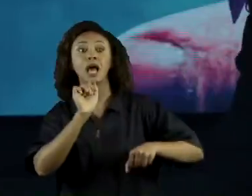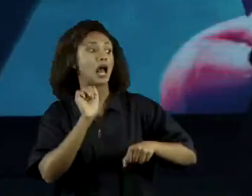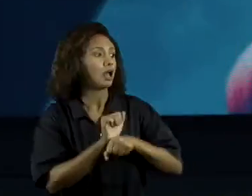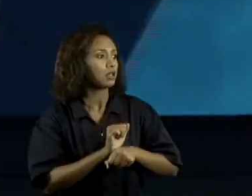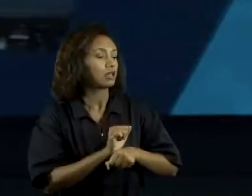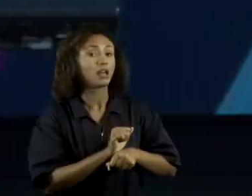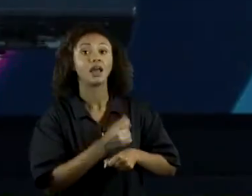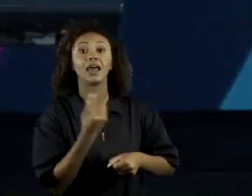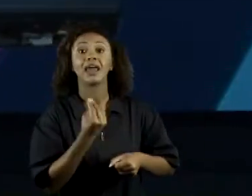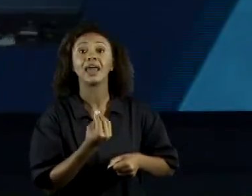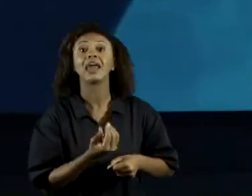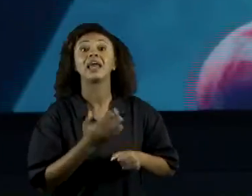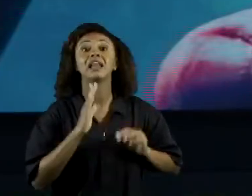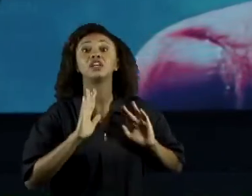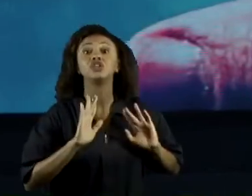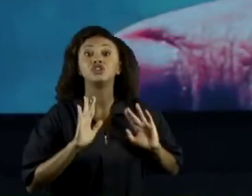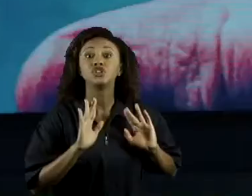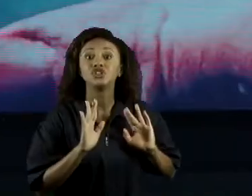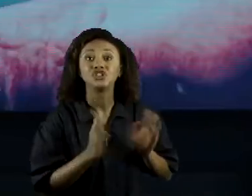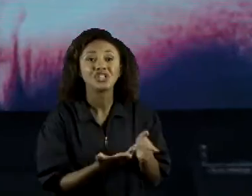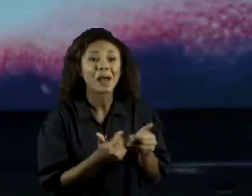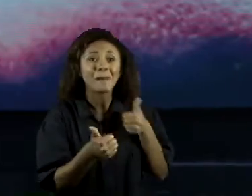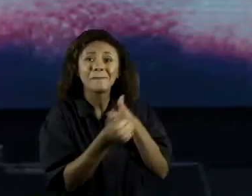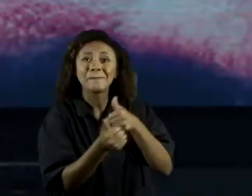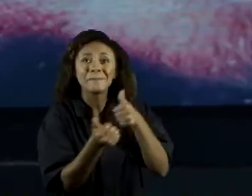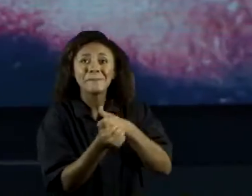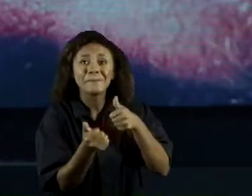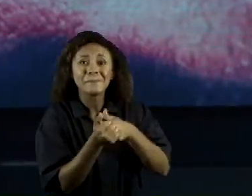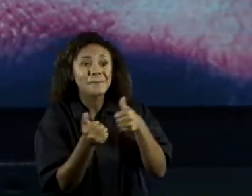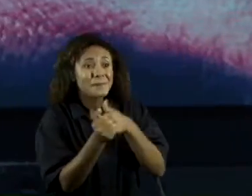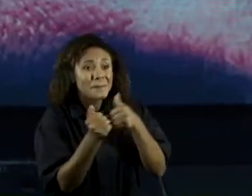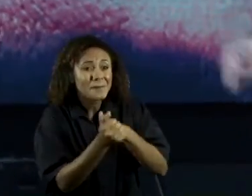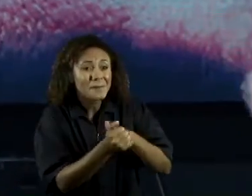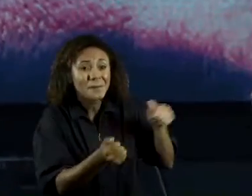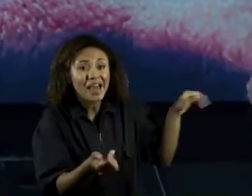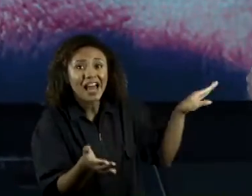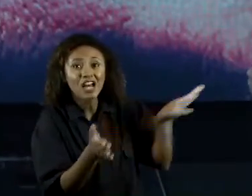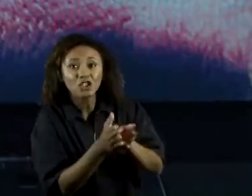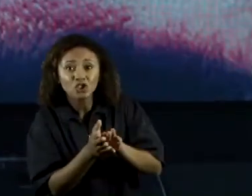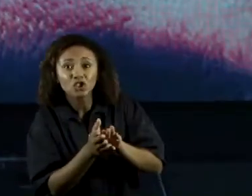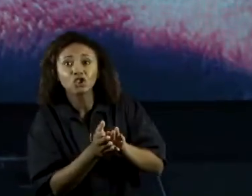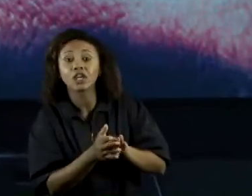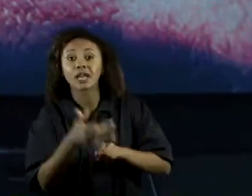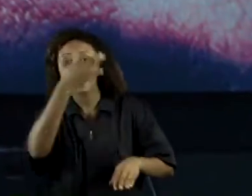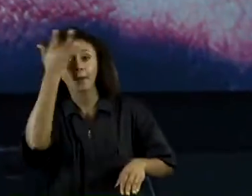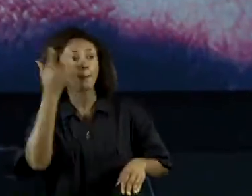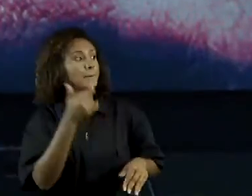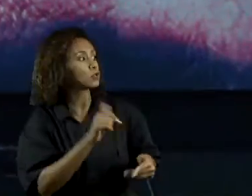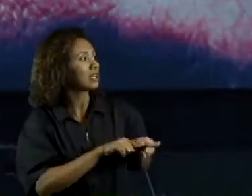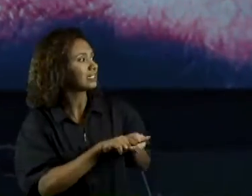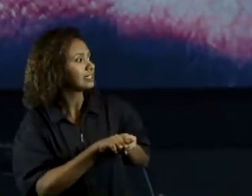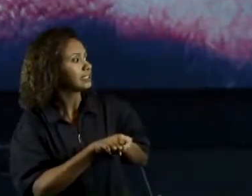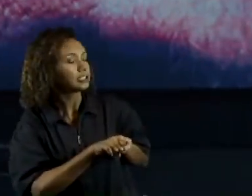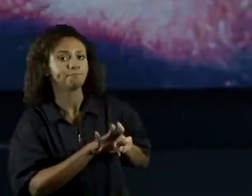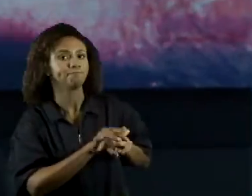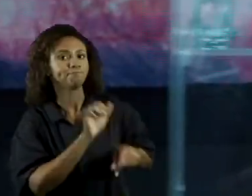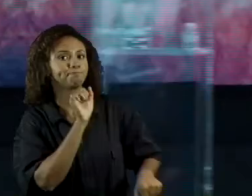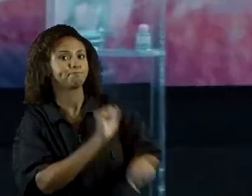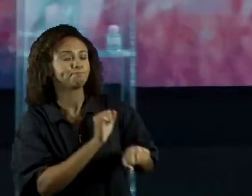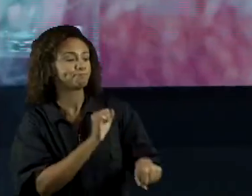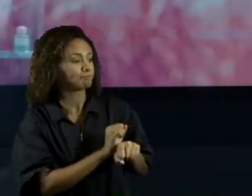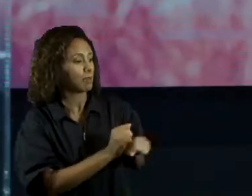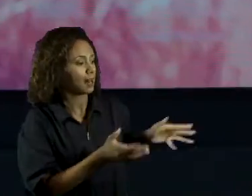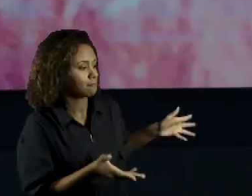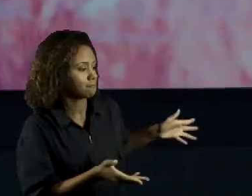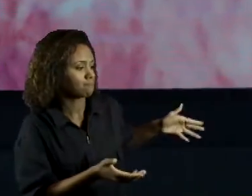já estava dentro do estádio, muito próximo da linha de chegada, ele foi vencedor. Por quê? Porque ele cruzou a linha.